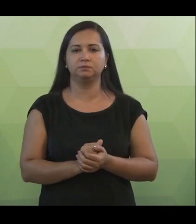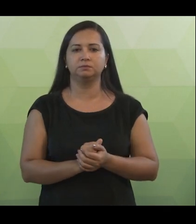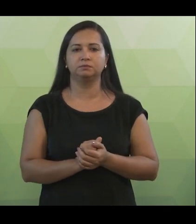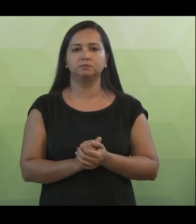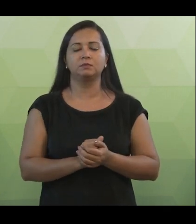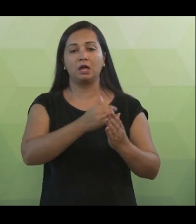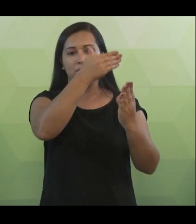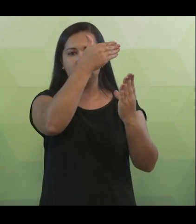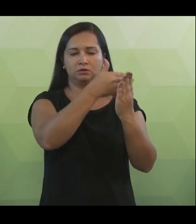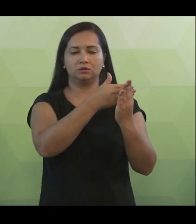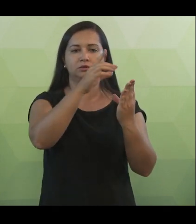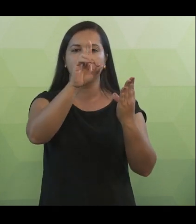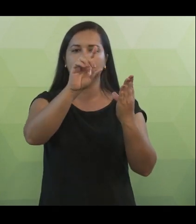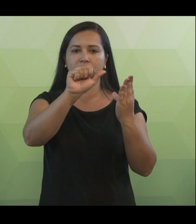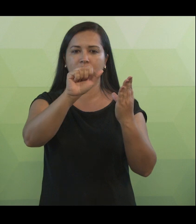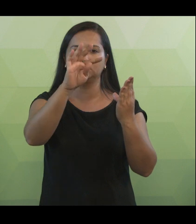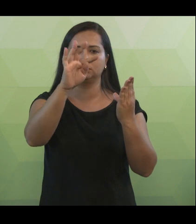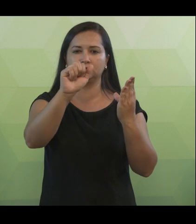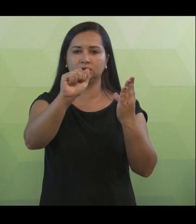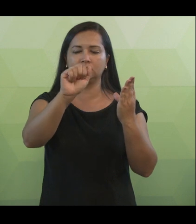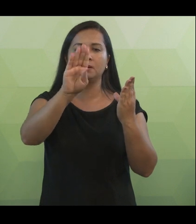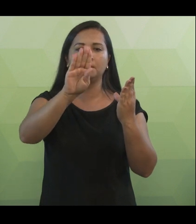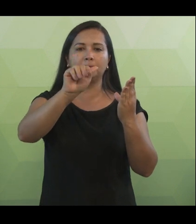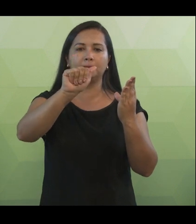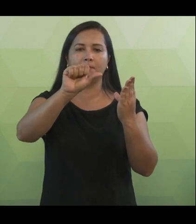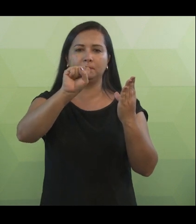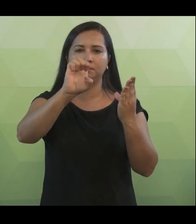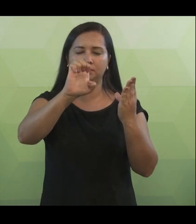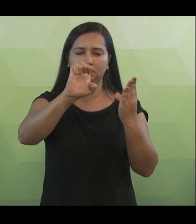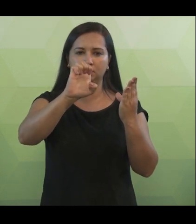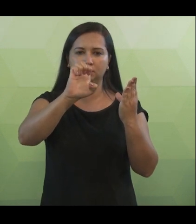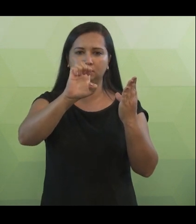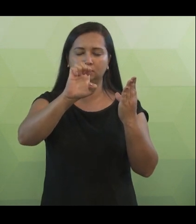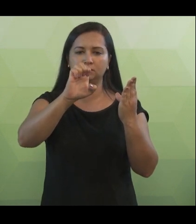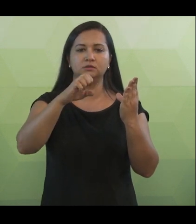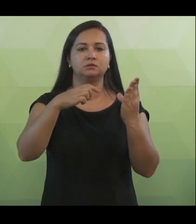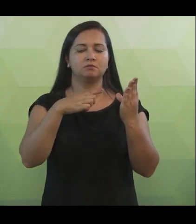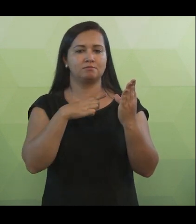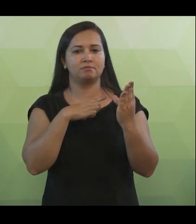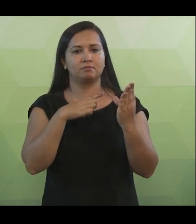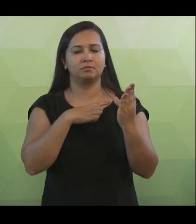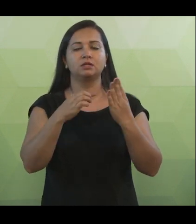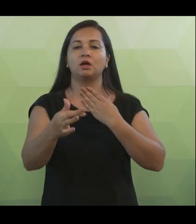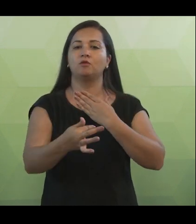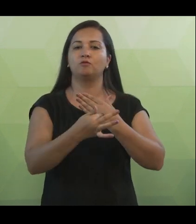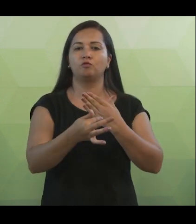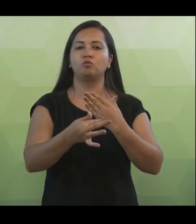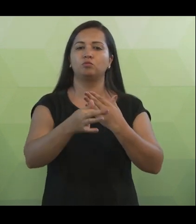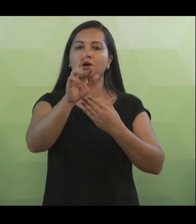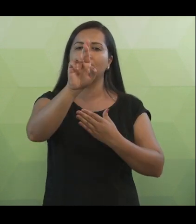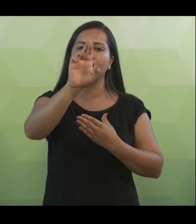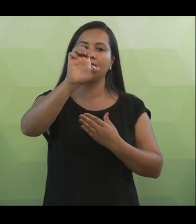arquivo database.php, dentro da pasta inc, implemente a função remove.